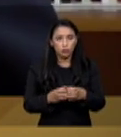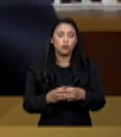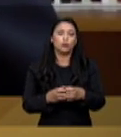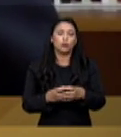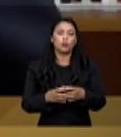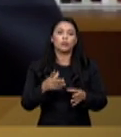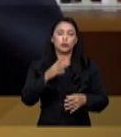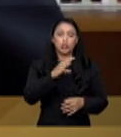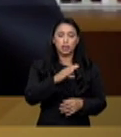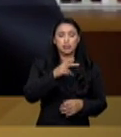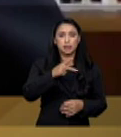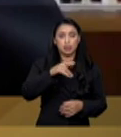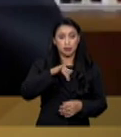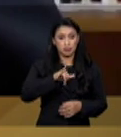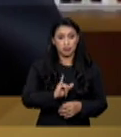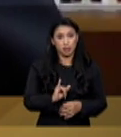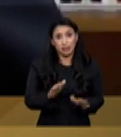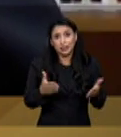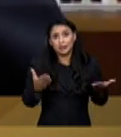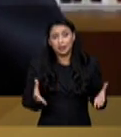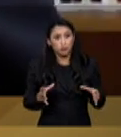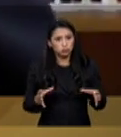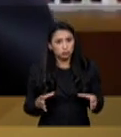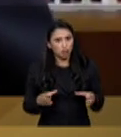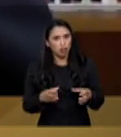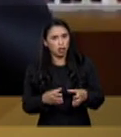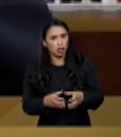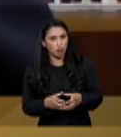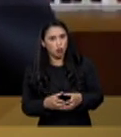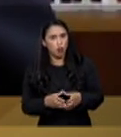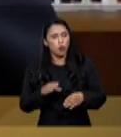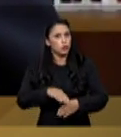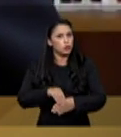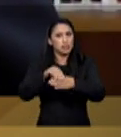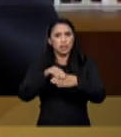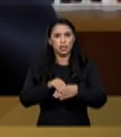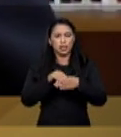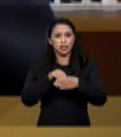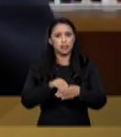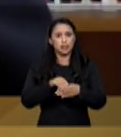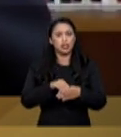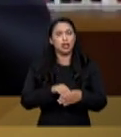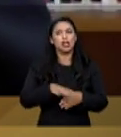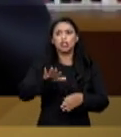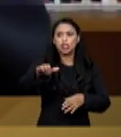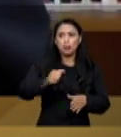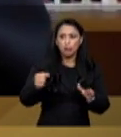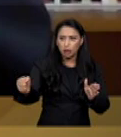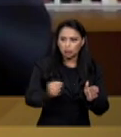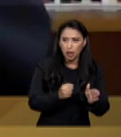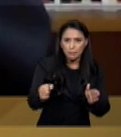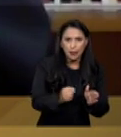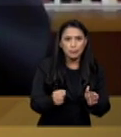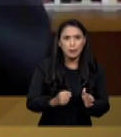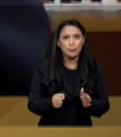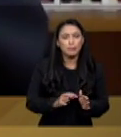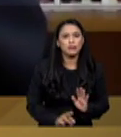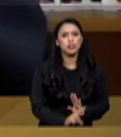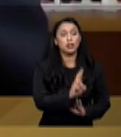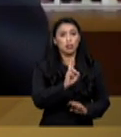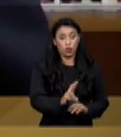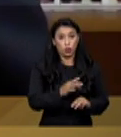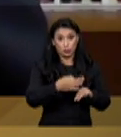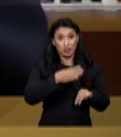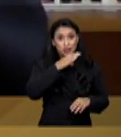de inquérito. No caso aqui, a comissão foi instalada, os líderes não indicaram os representantes e o ministro Celso de Mello determinou